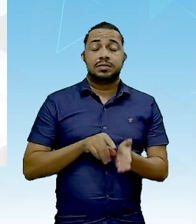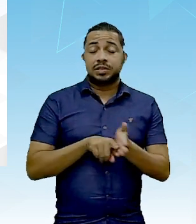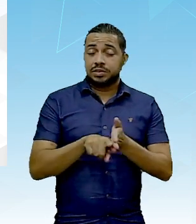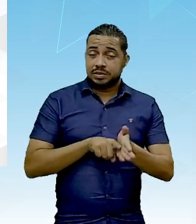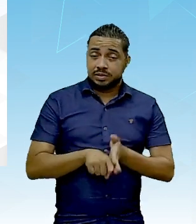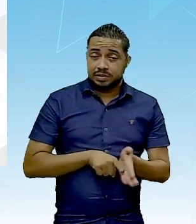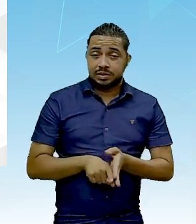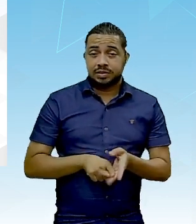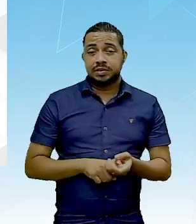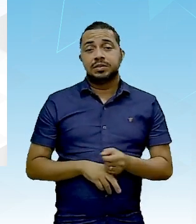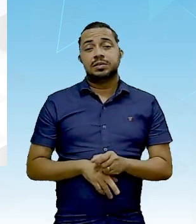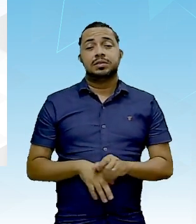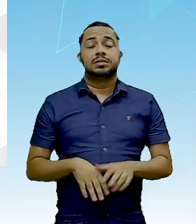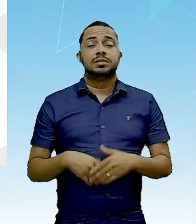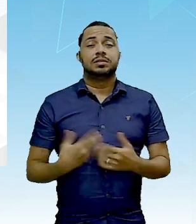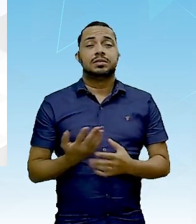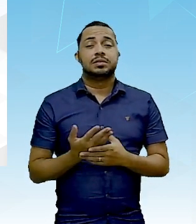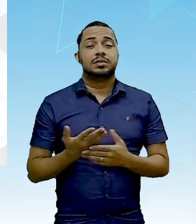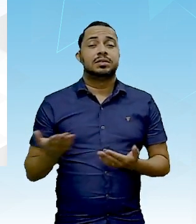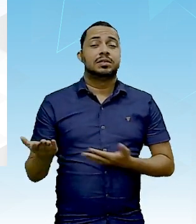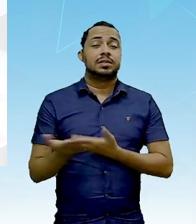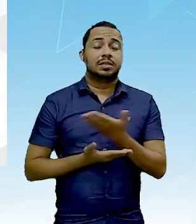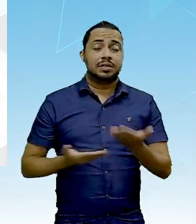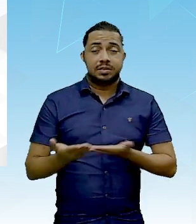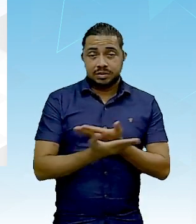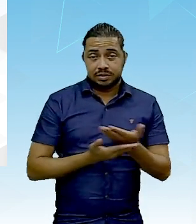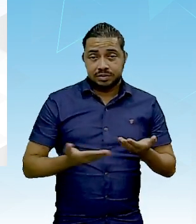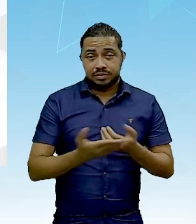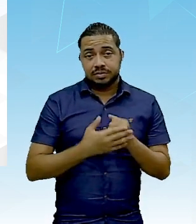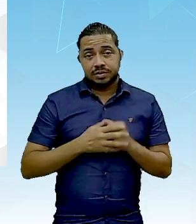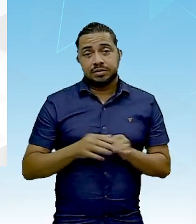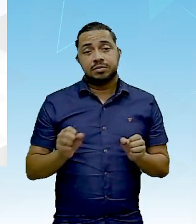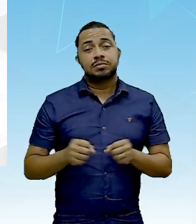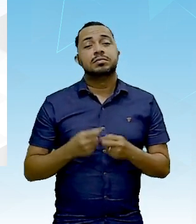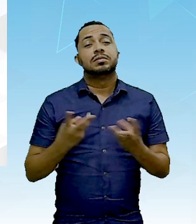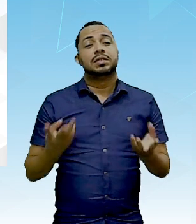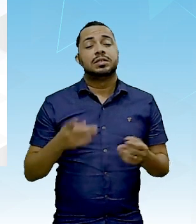a frequência relativa